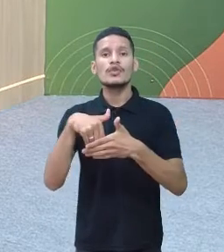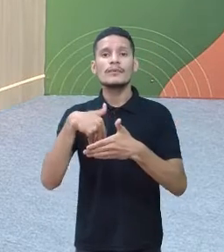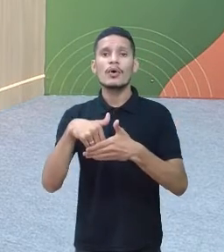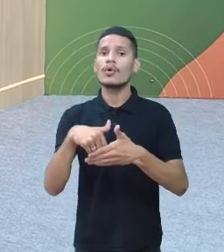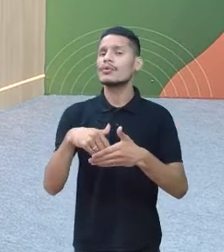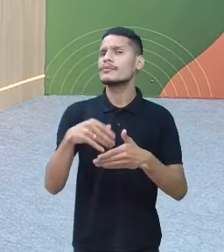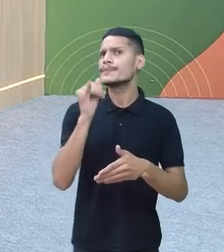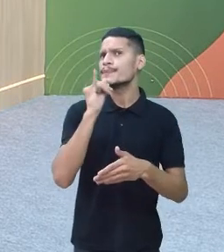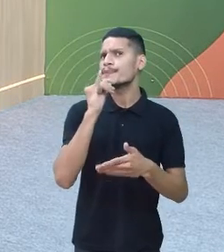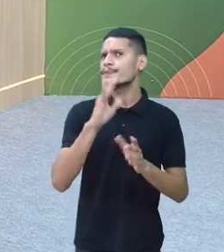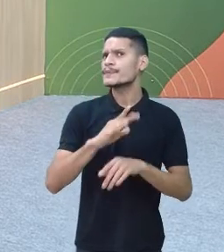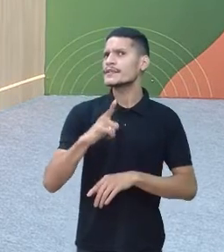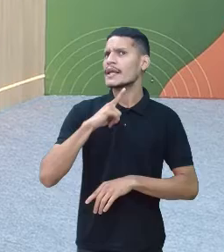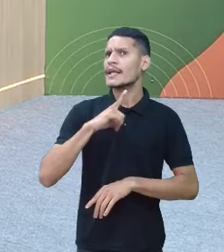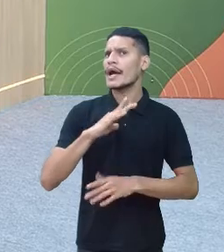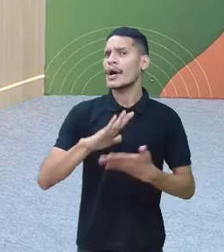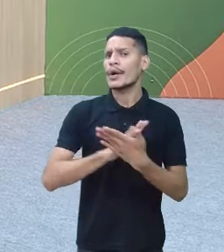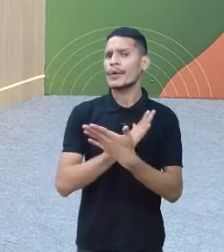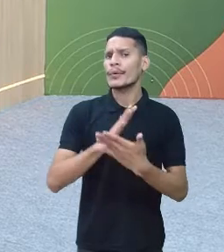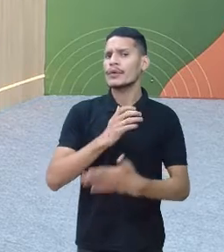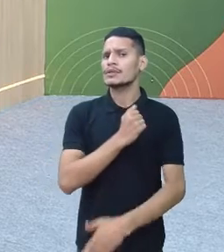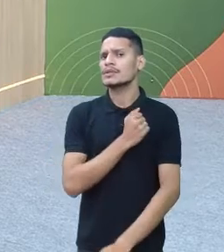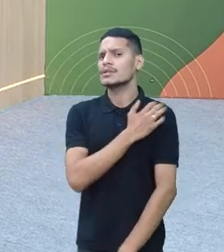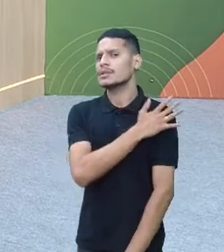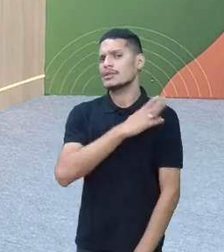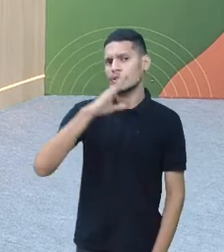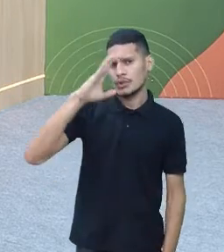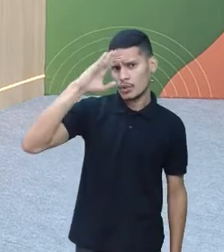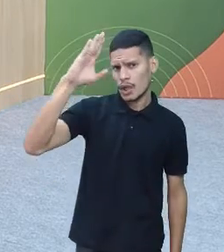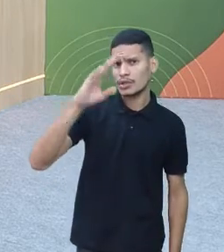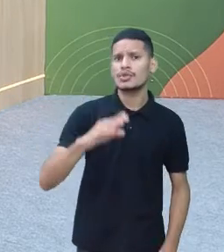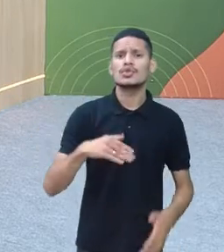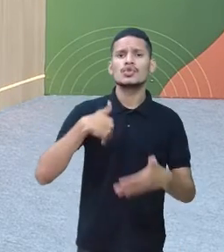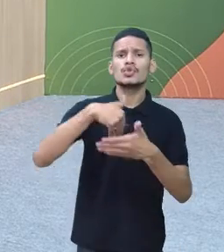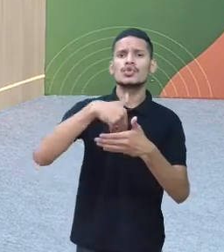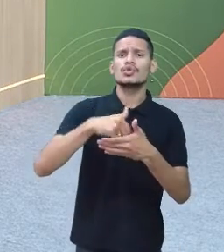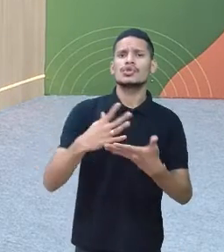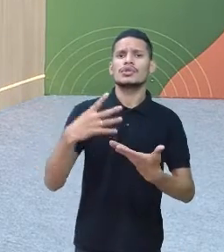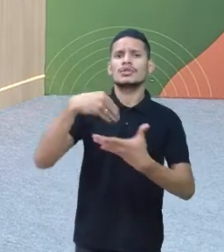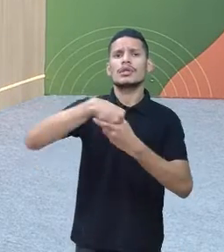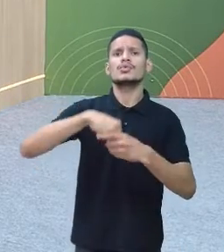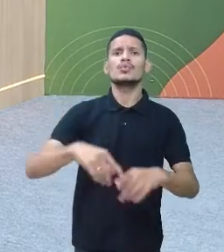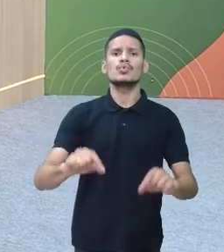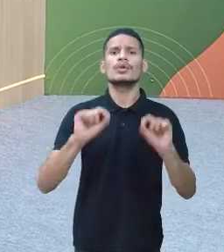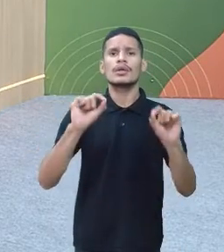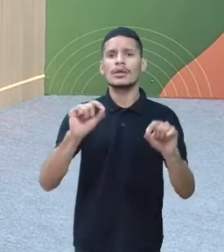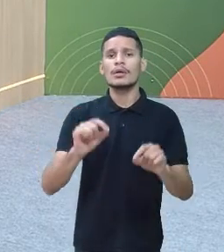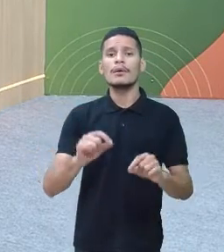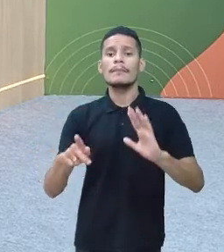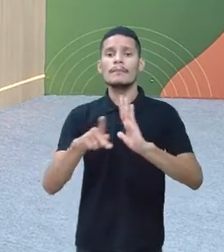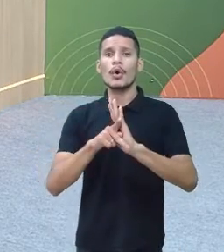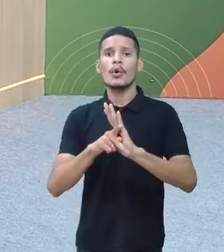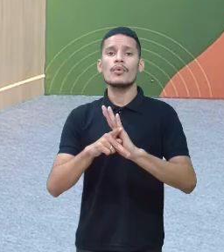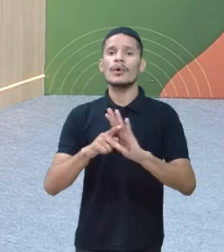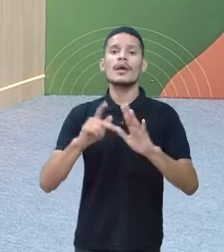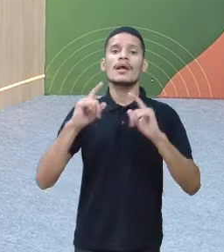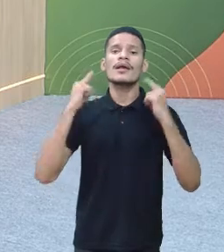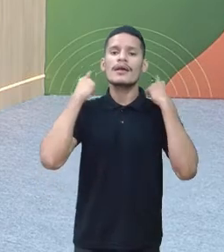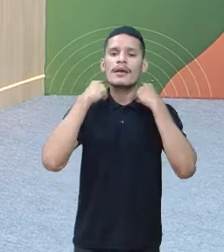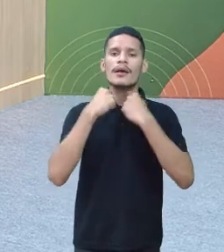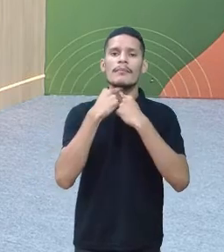os soldados que jogavam futebol com a cabeça do outro companheiro,